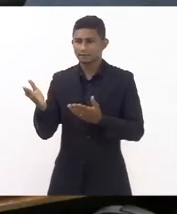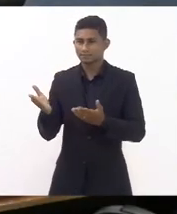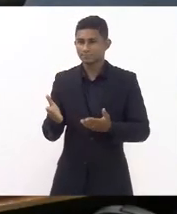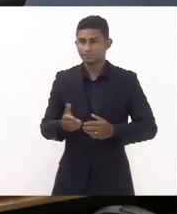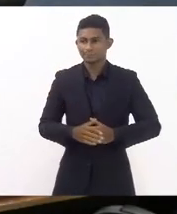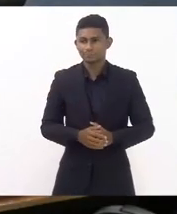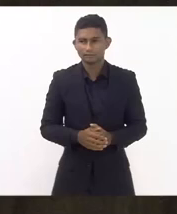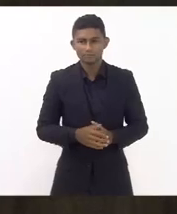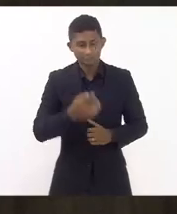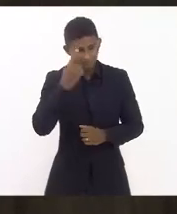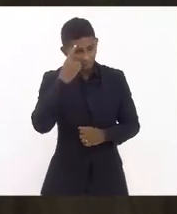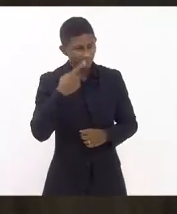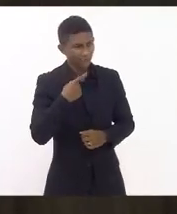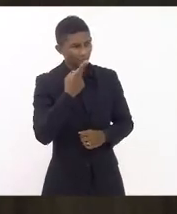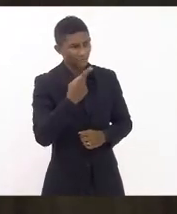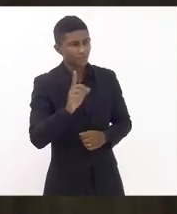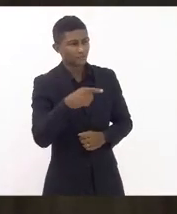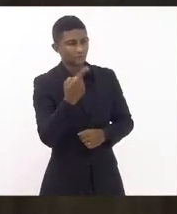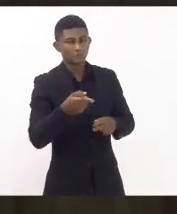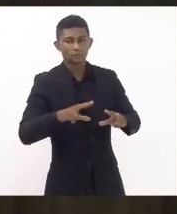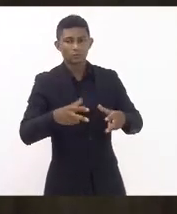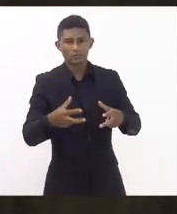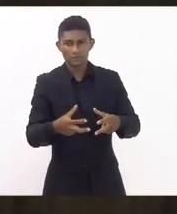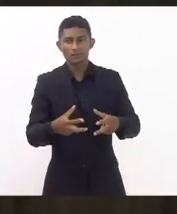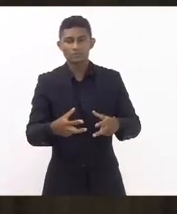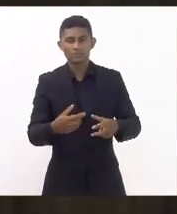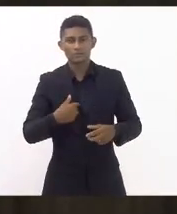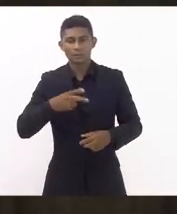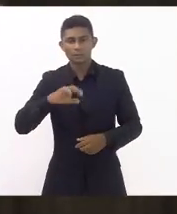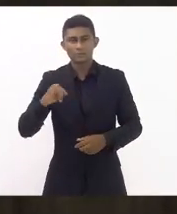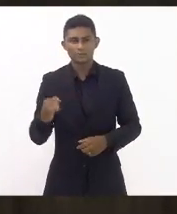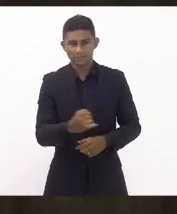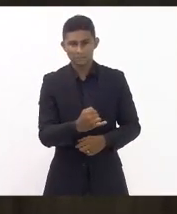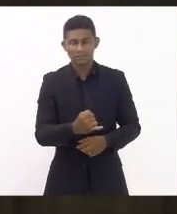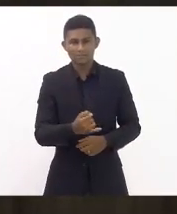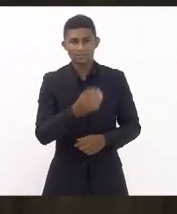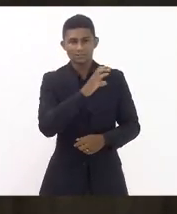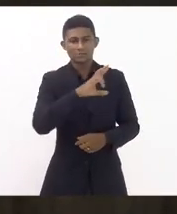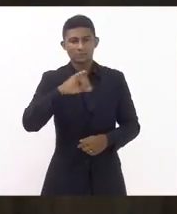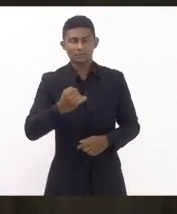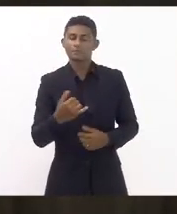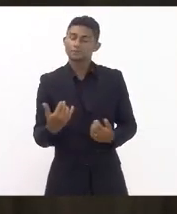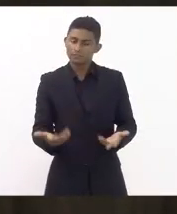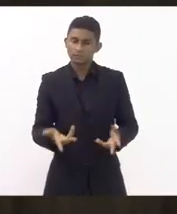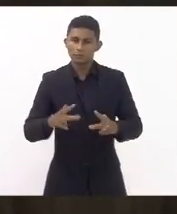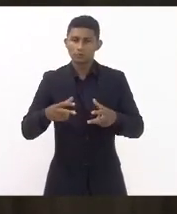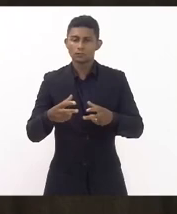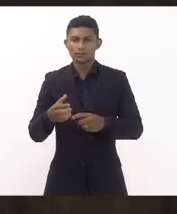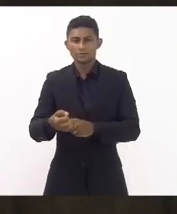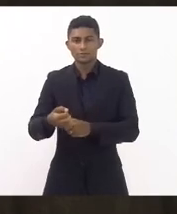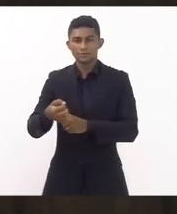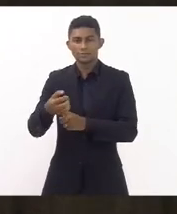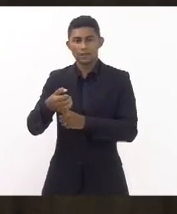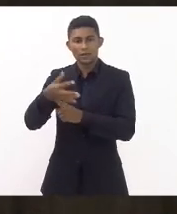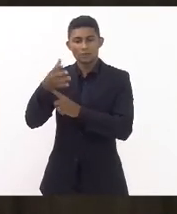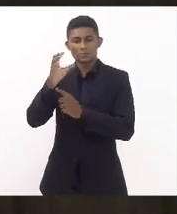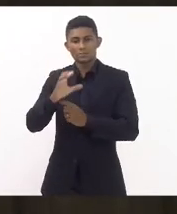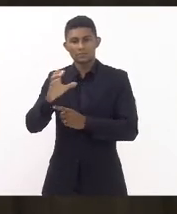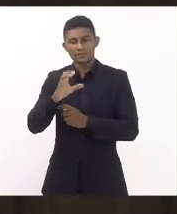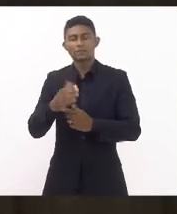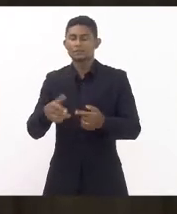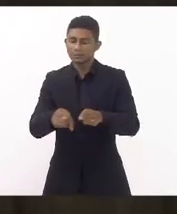Como eu disse, o parecer da nossa comissão foi aproveitado quase na íntegra pela CCJ, portanto, a Comissão de Ciência e Tecnologia acompanha o parecer da